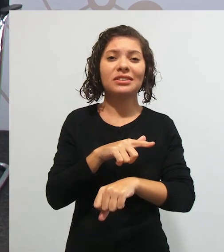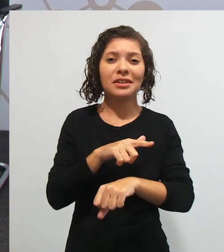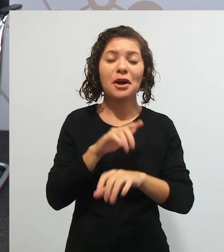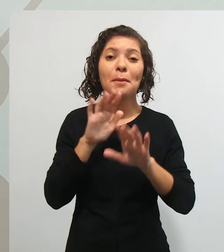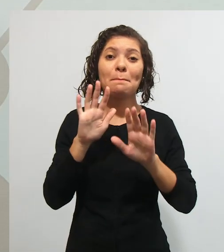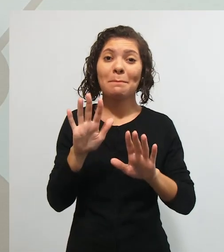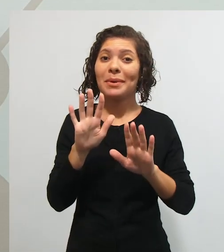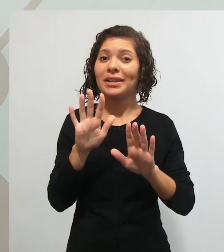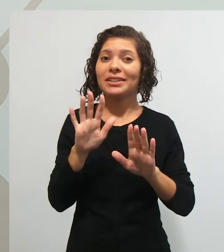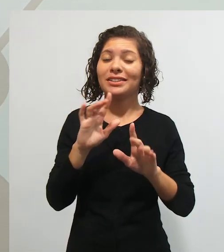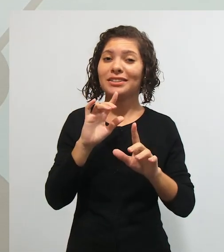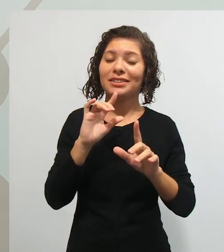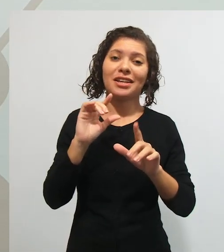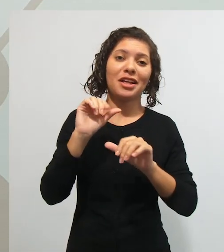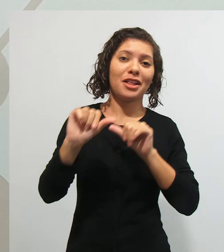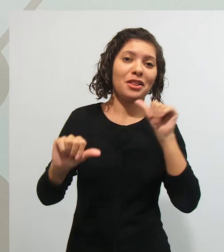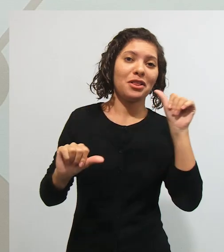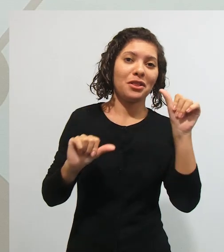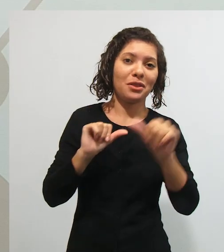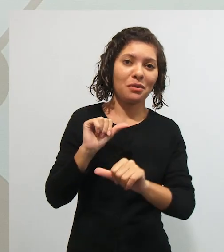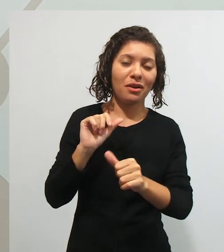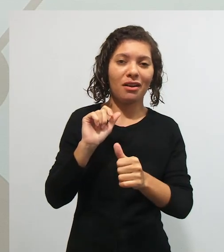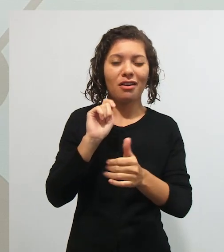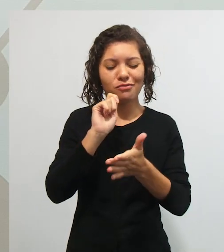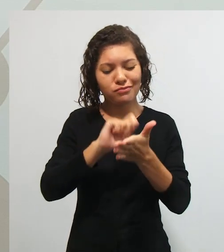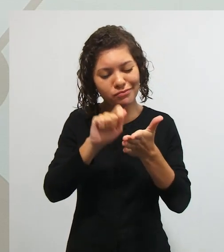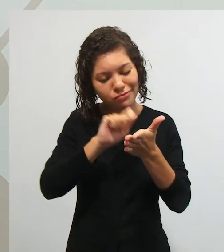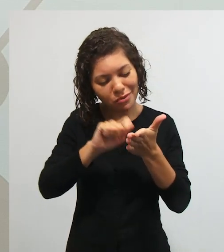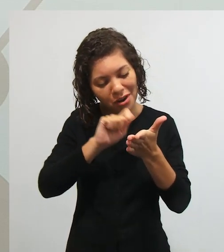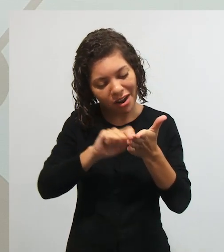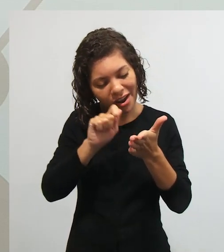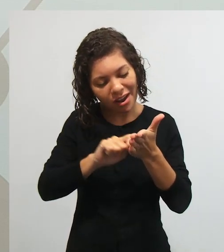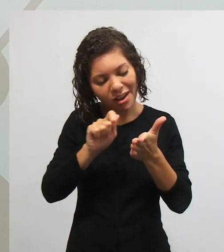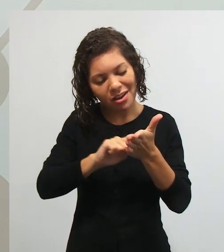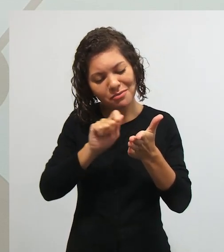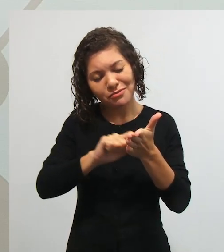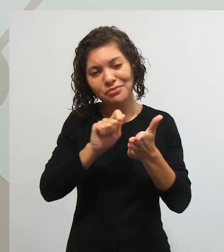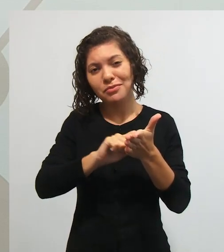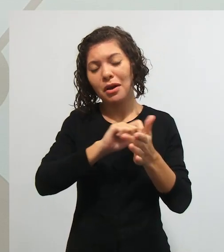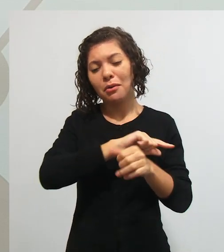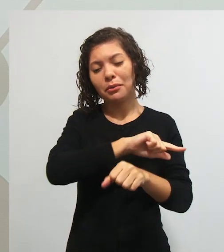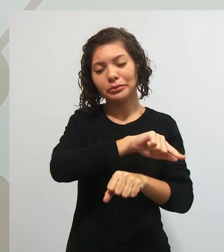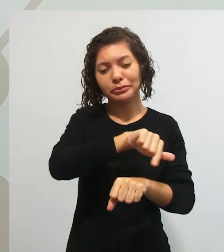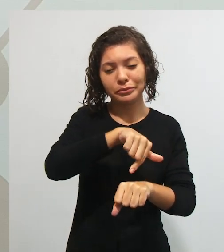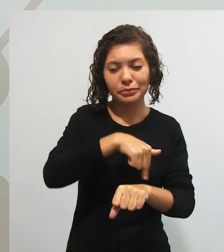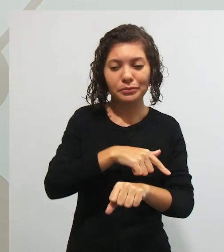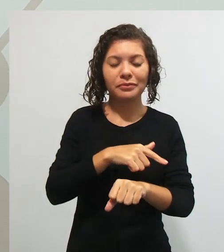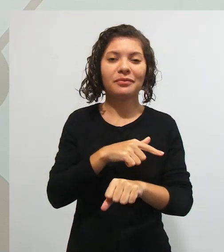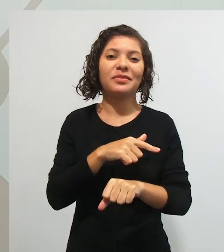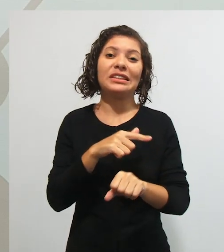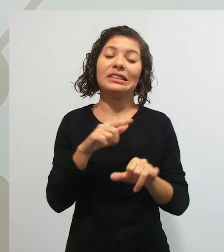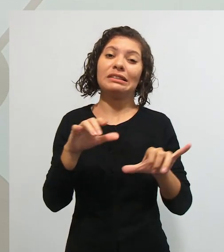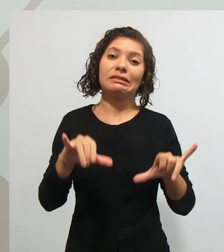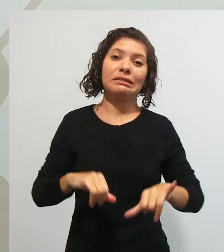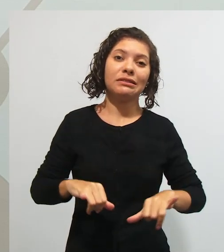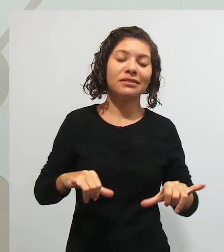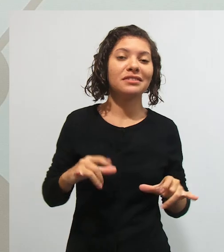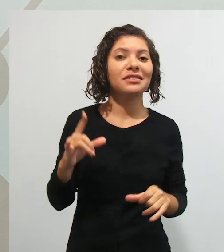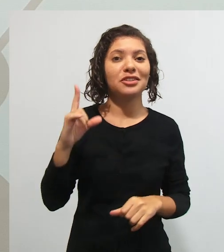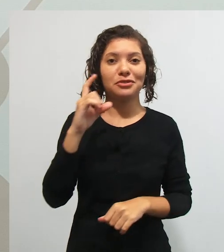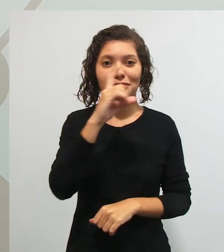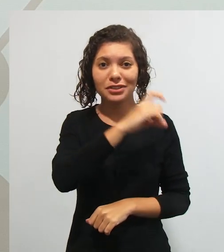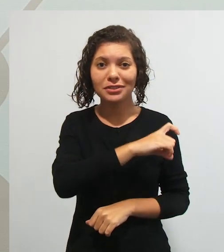se formos escrever durante 1 hora de forma ininterrupta, nós sofremos muito, porque o ato de escrever é